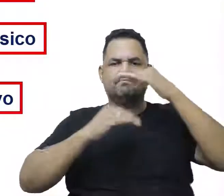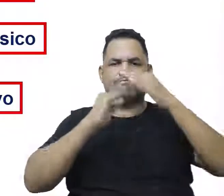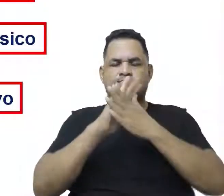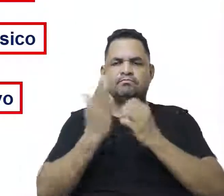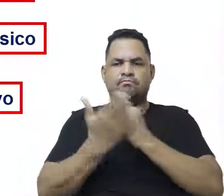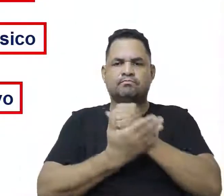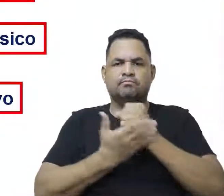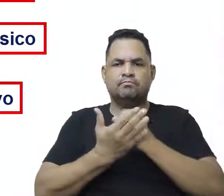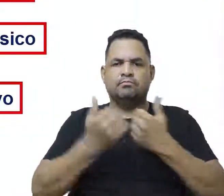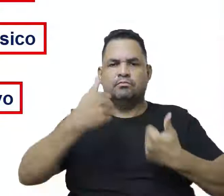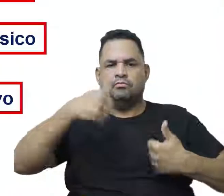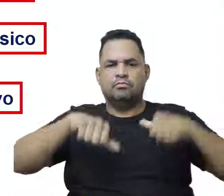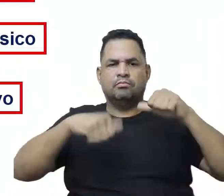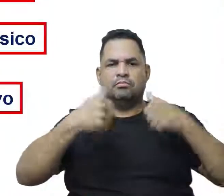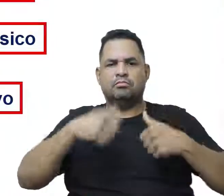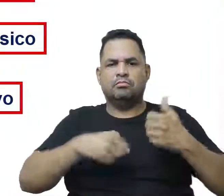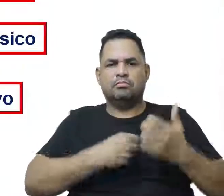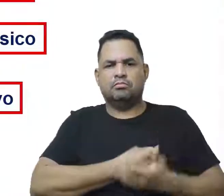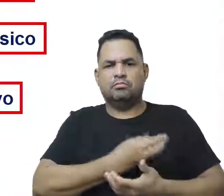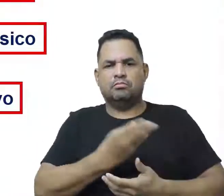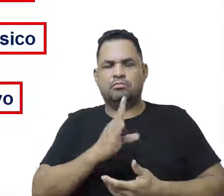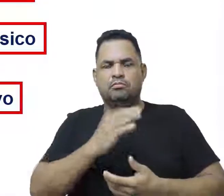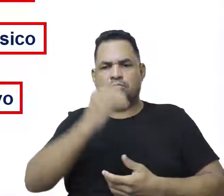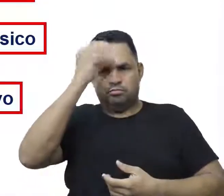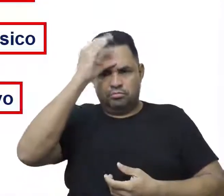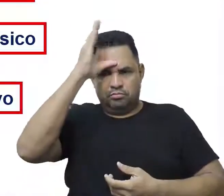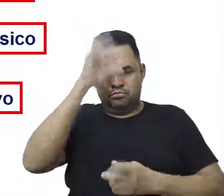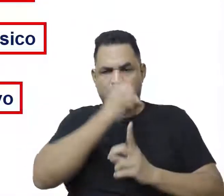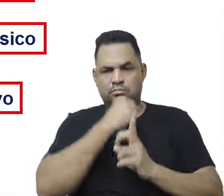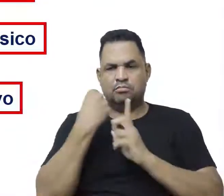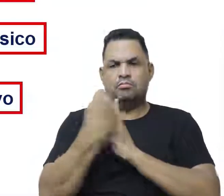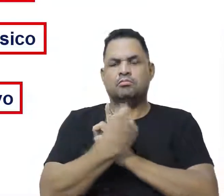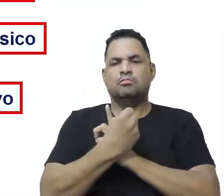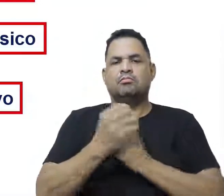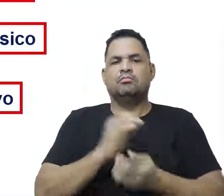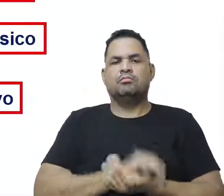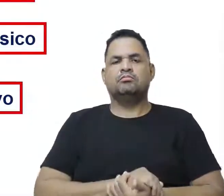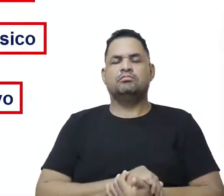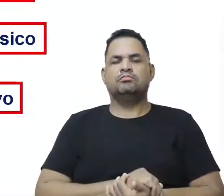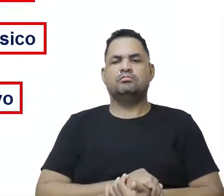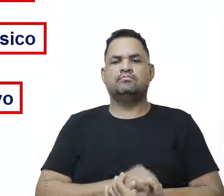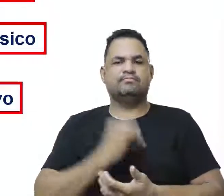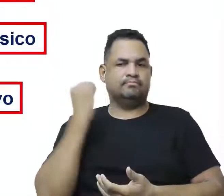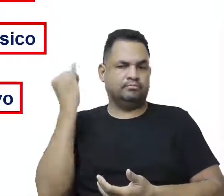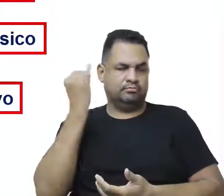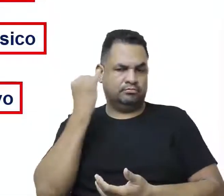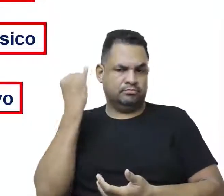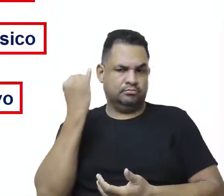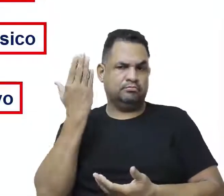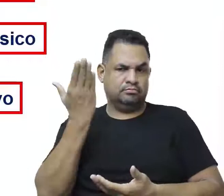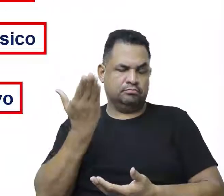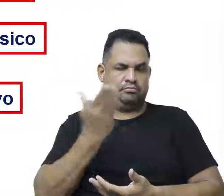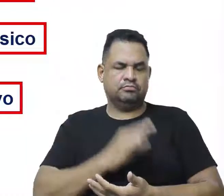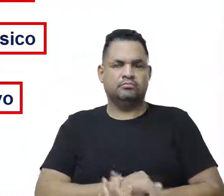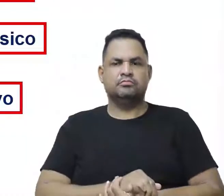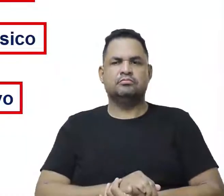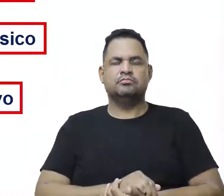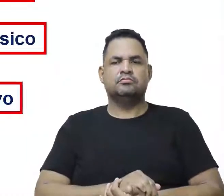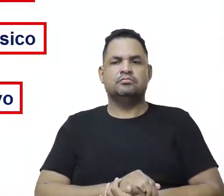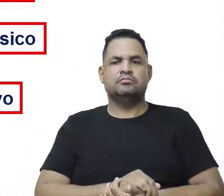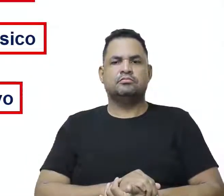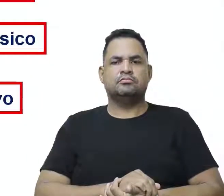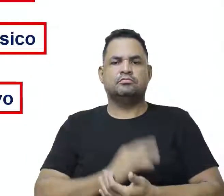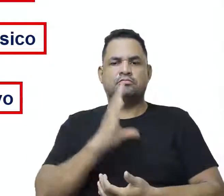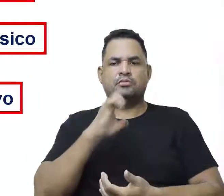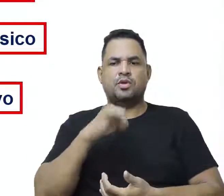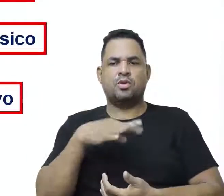fundamenta na qualidade e na quantidade de conhecimento da sociedade isso é importante tá então para o